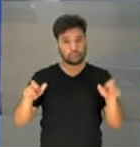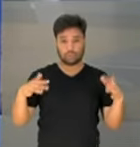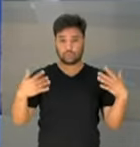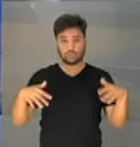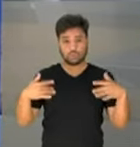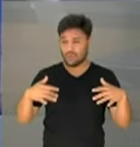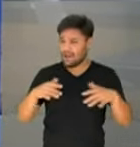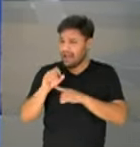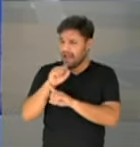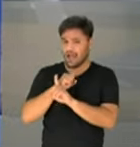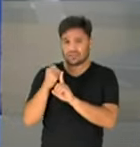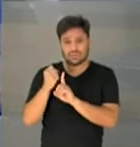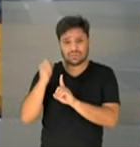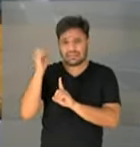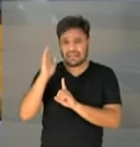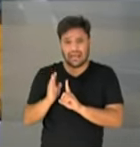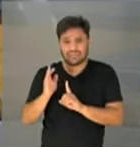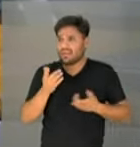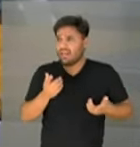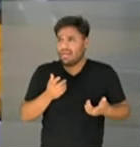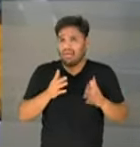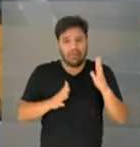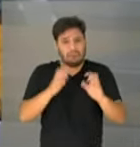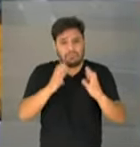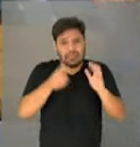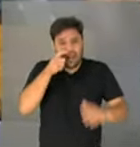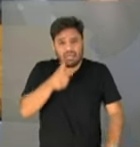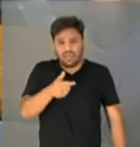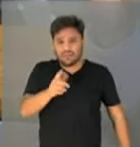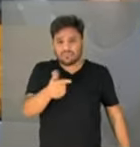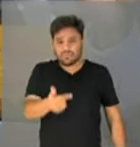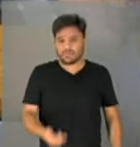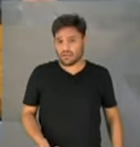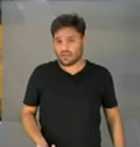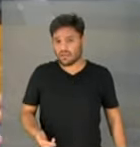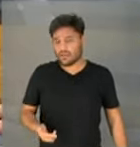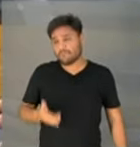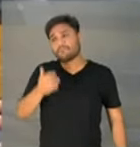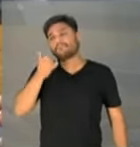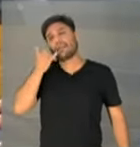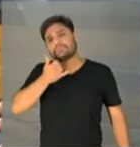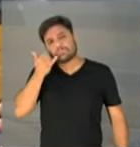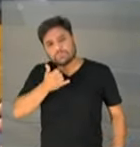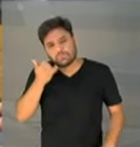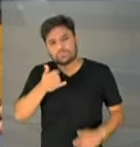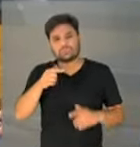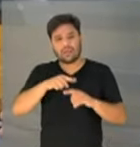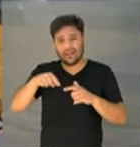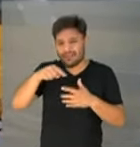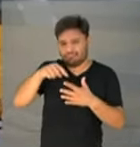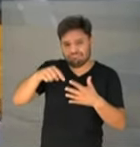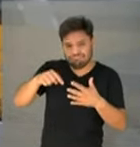a sociedade não interessa, essa briga. Eu acho briga. Que as narrativas que estão sendo impostas